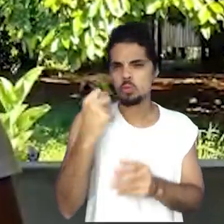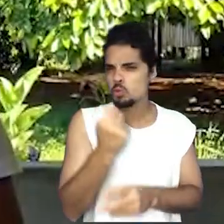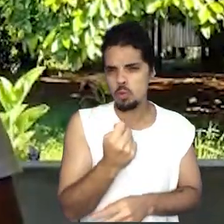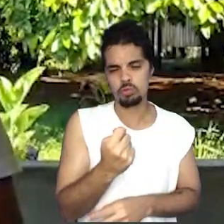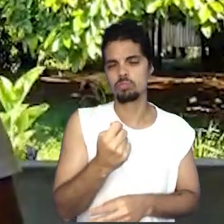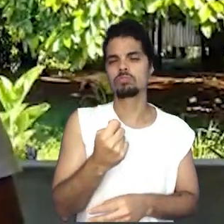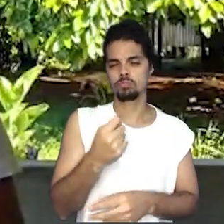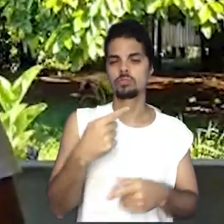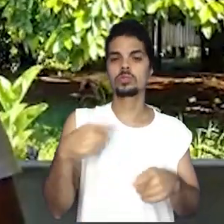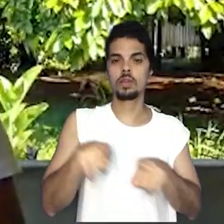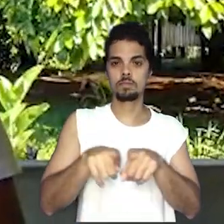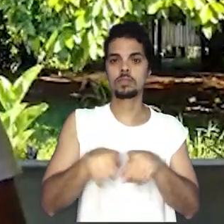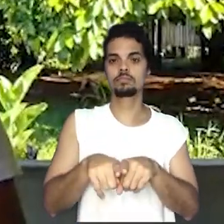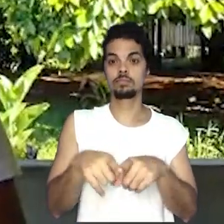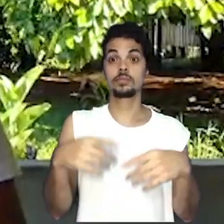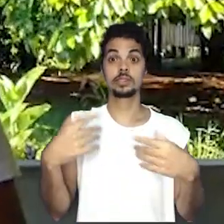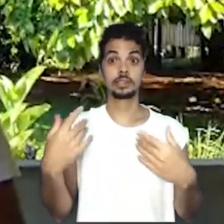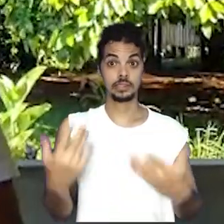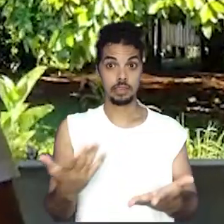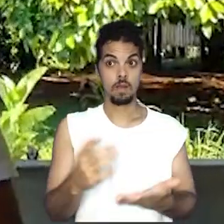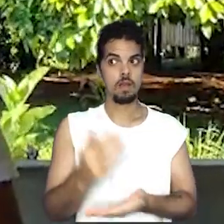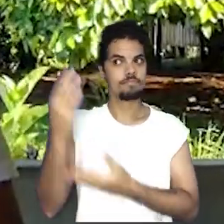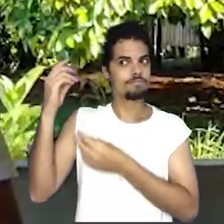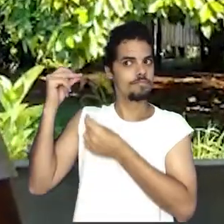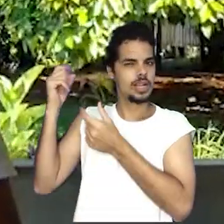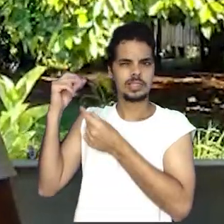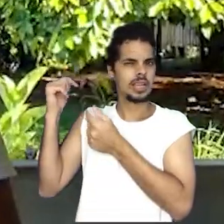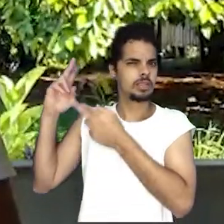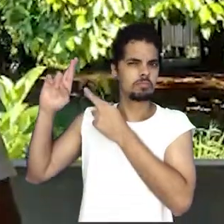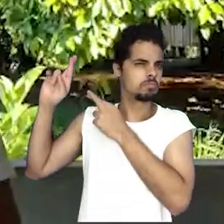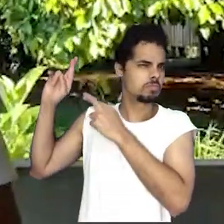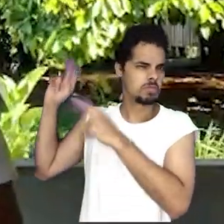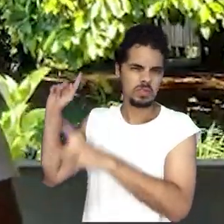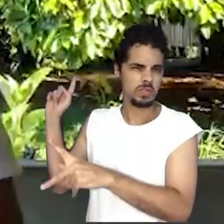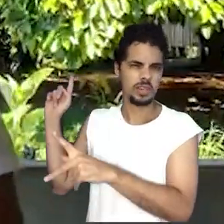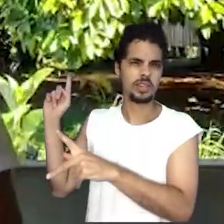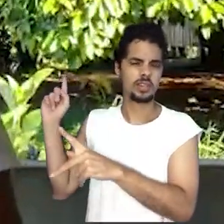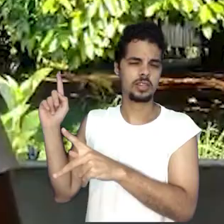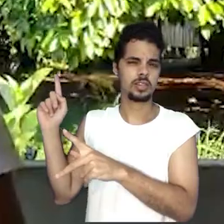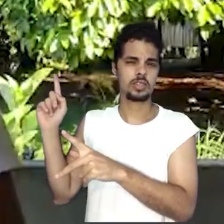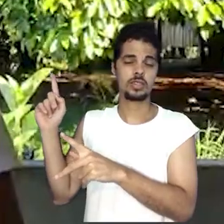língua indígena nas escolas indígenas, né? Até porque os professores não eram indígenas e